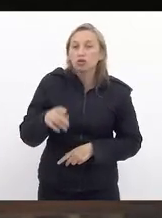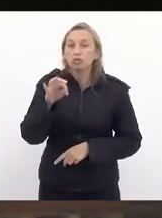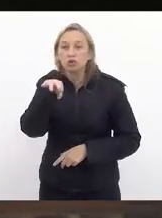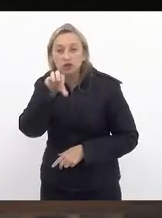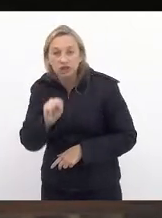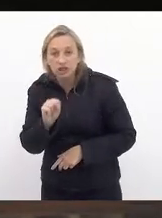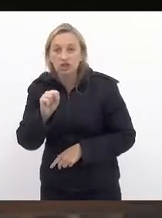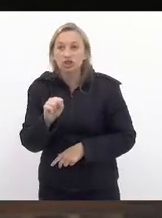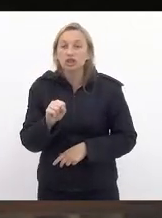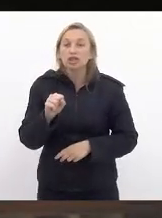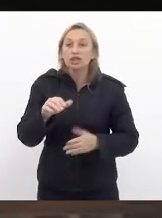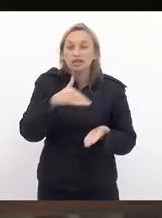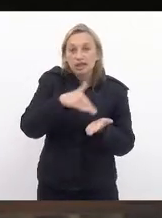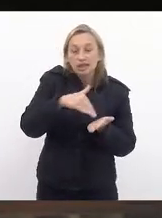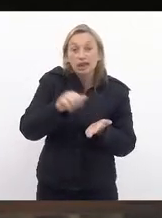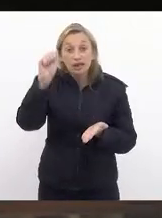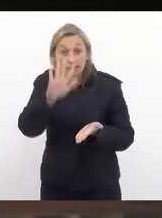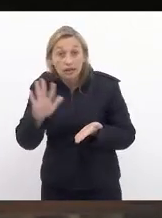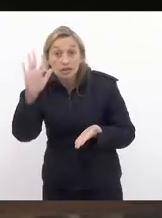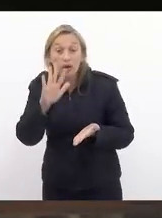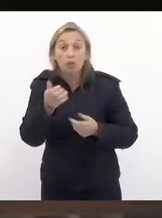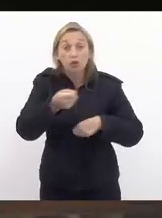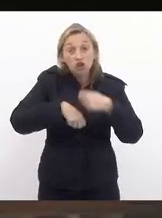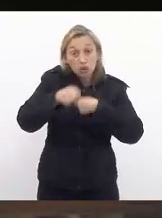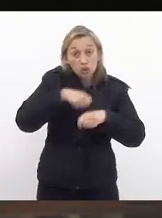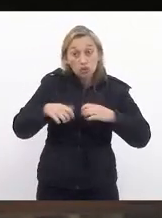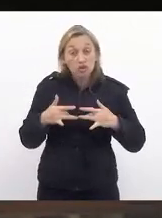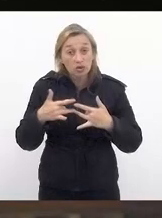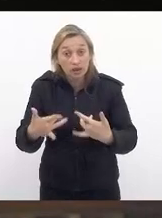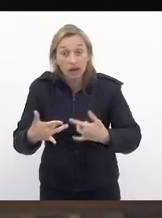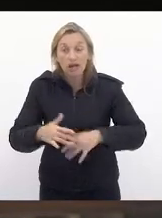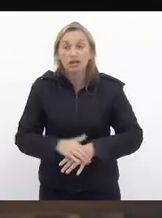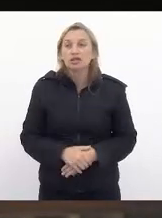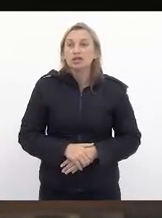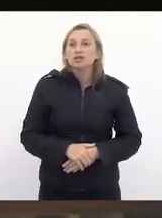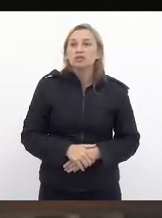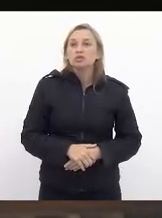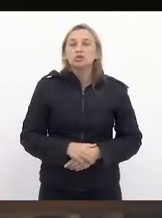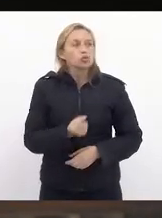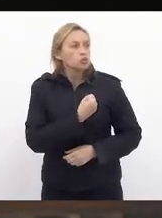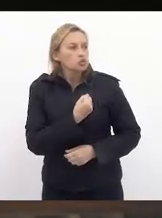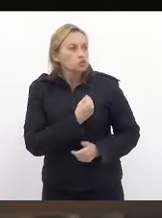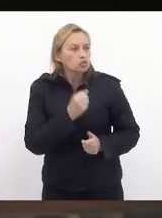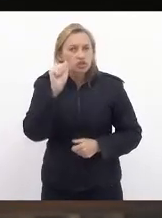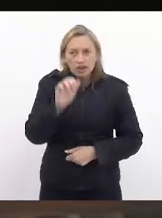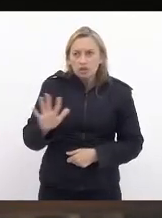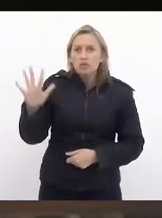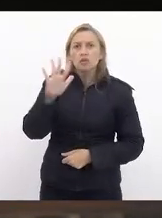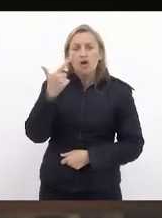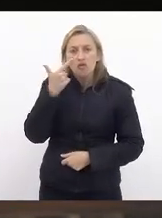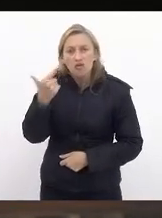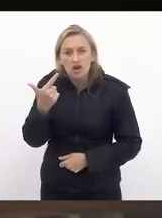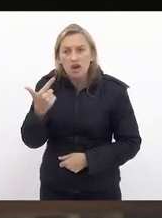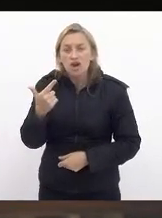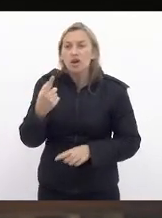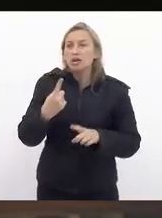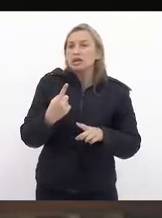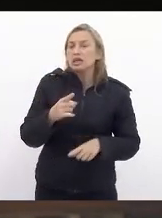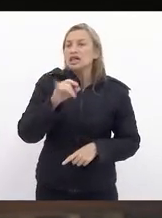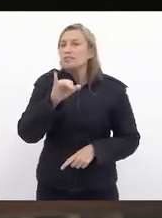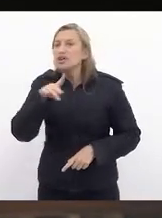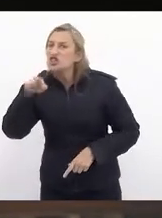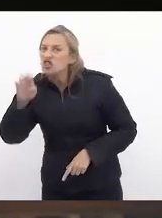Paulo cinza era a secretaria nacional de economia solidária fazer um levantamento Nacional porque nem o